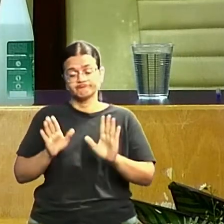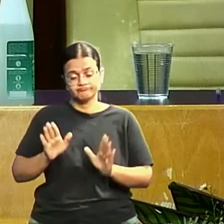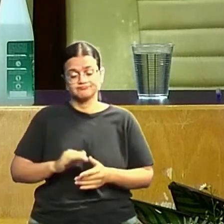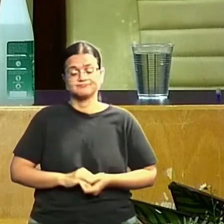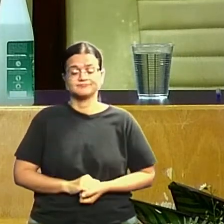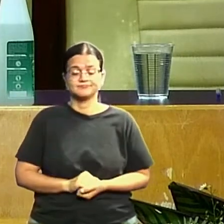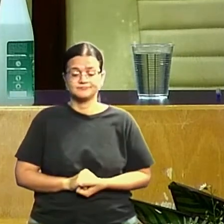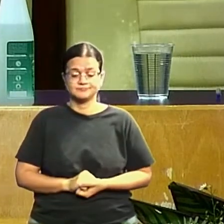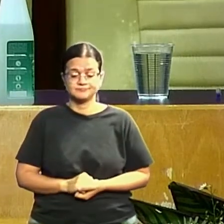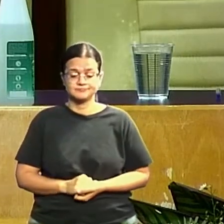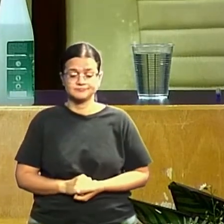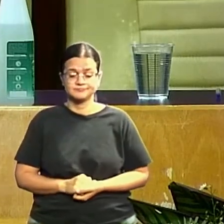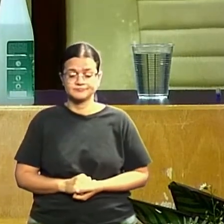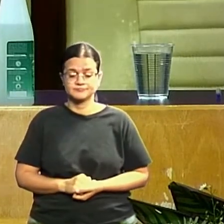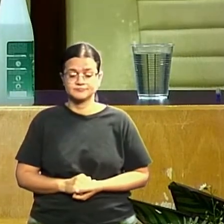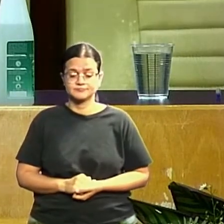município.